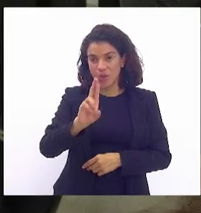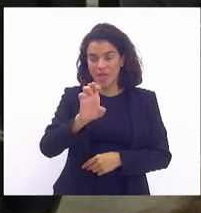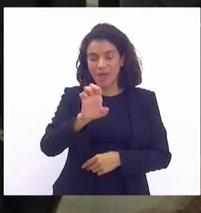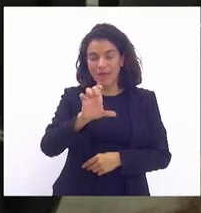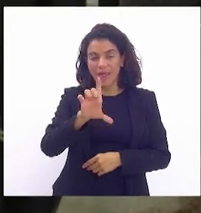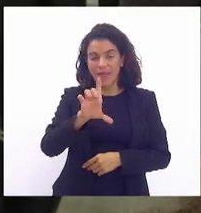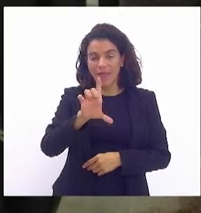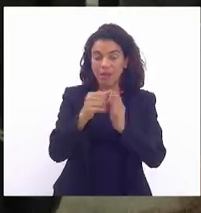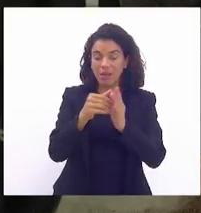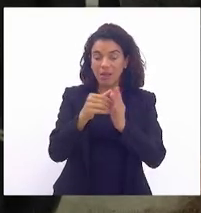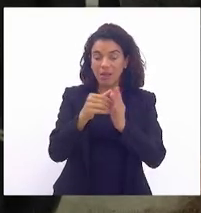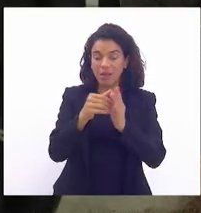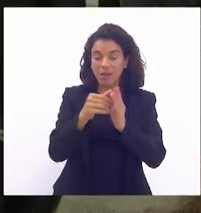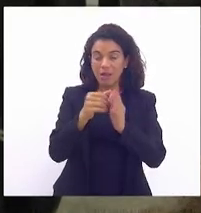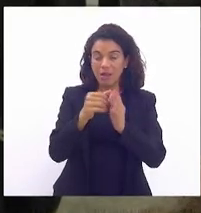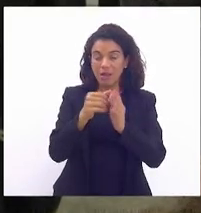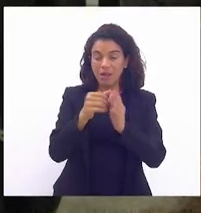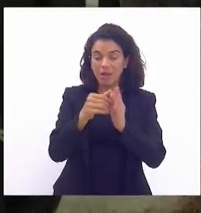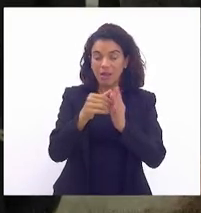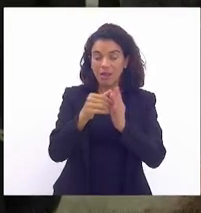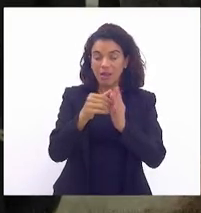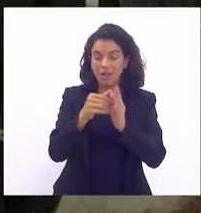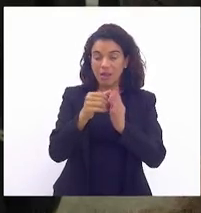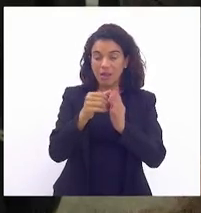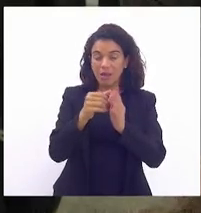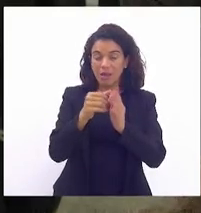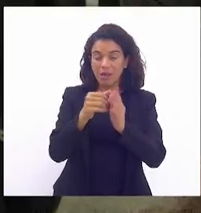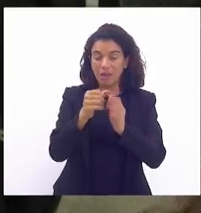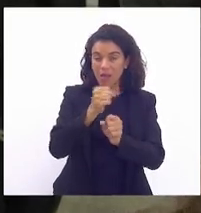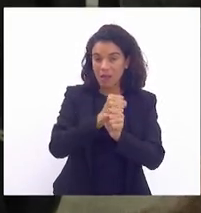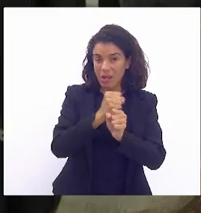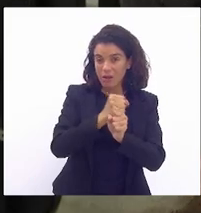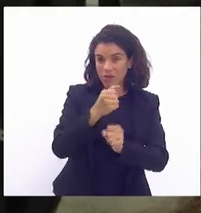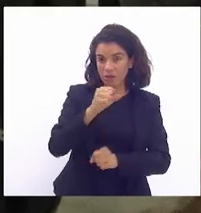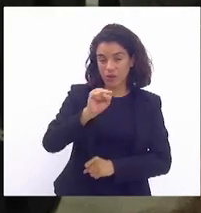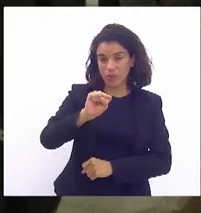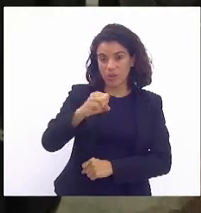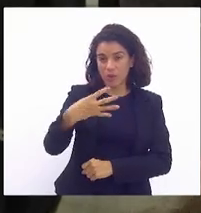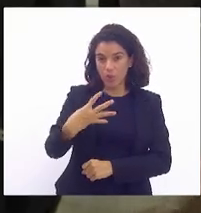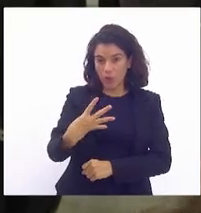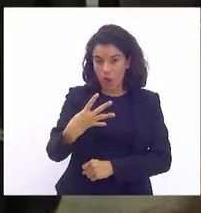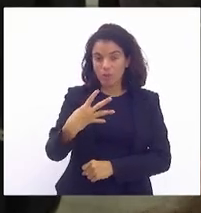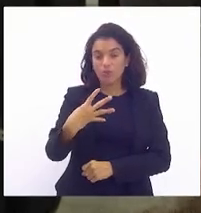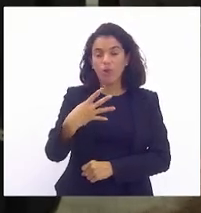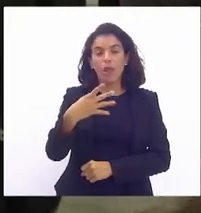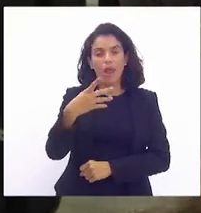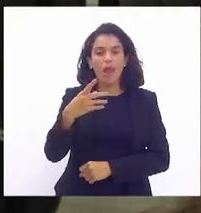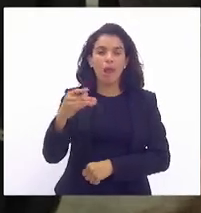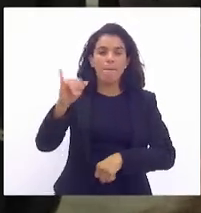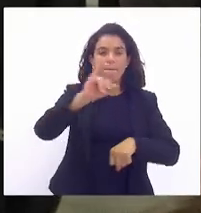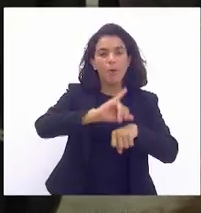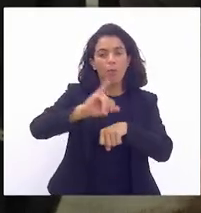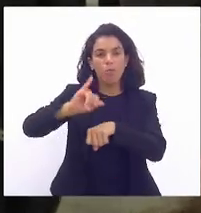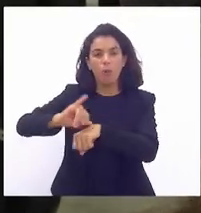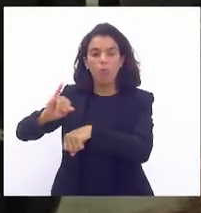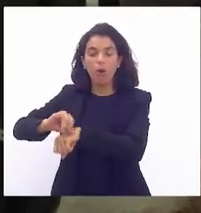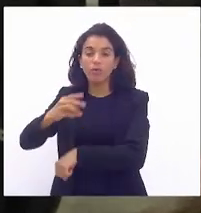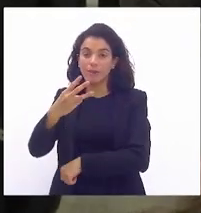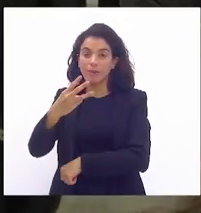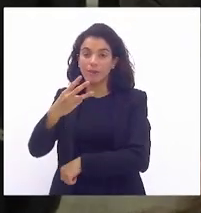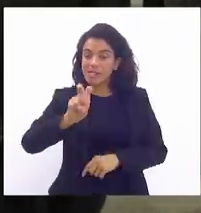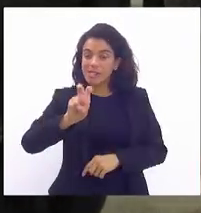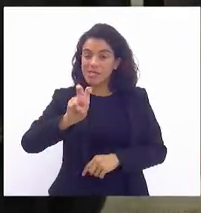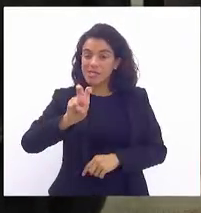retirar partículas do ar. Até 84, a CSN instalou 3, achando que ia resolver o